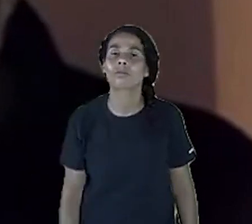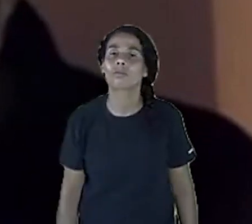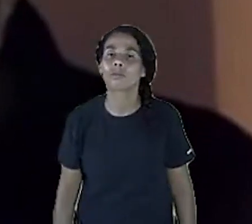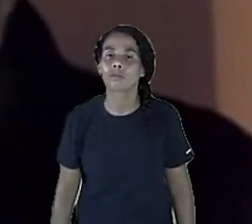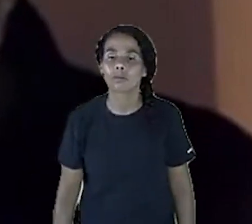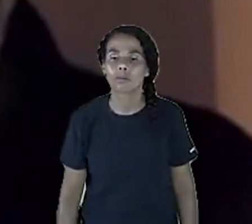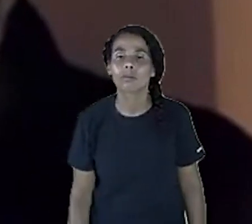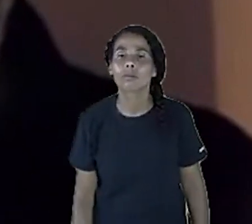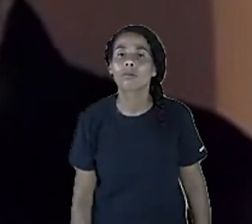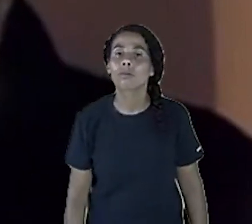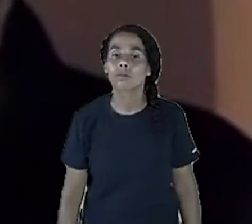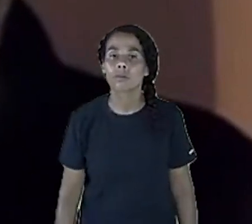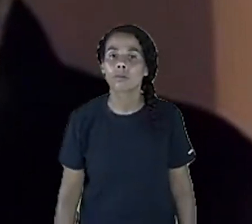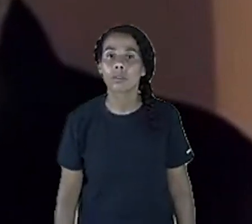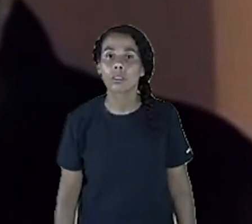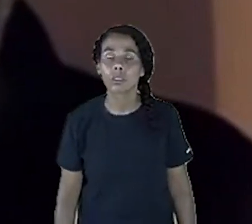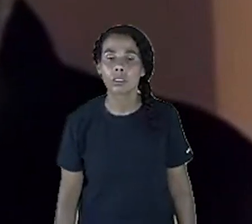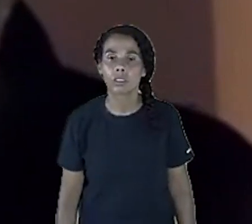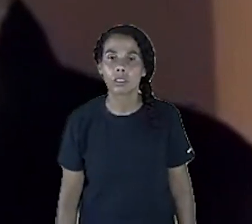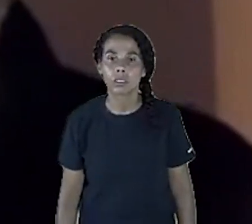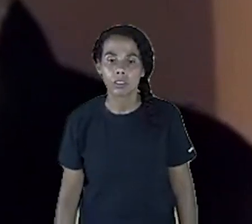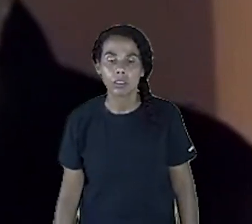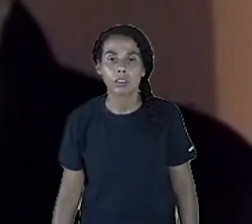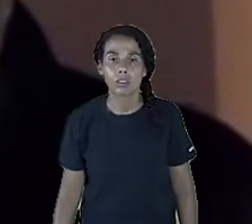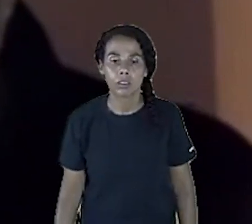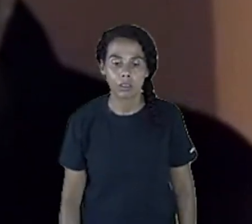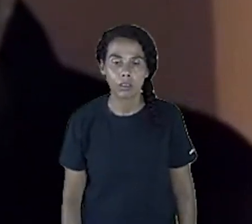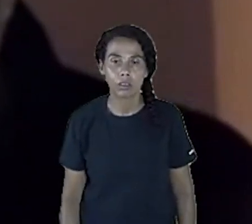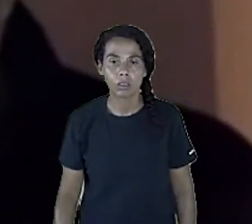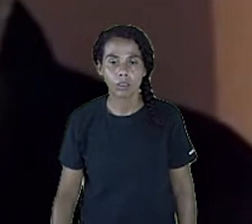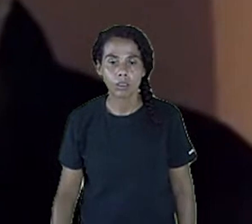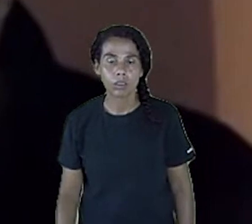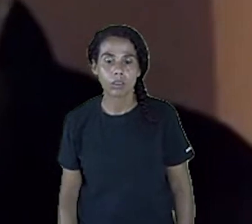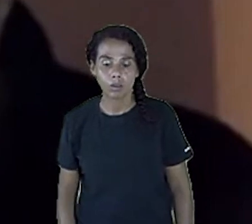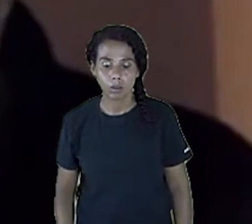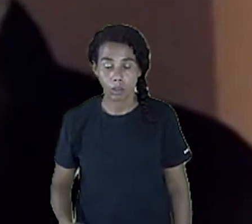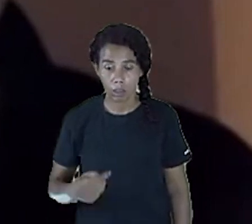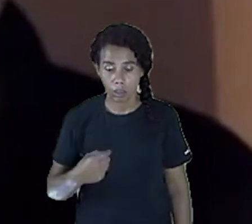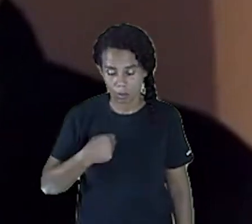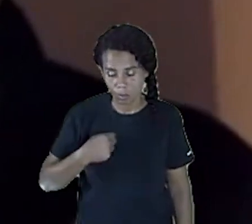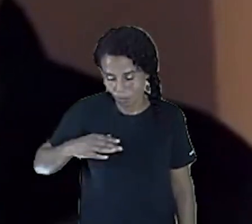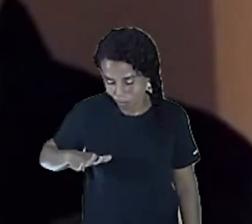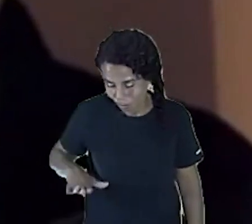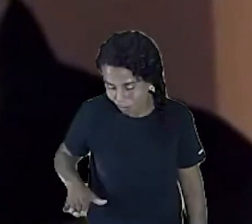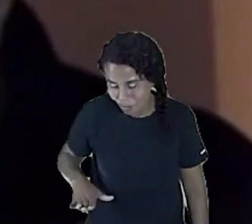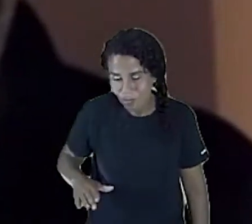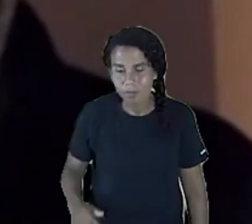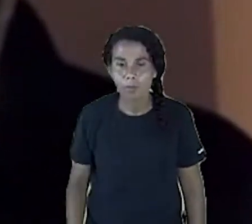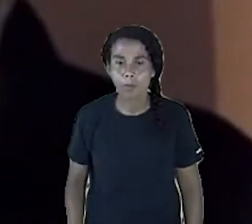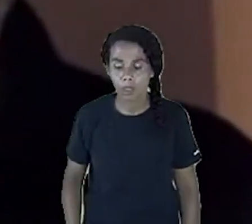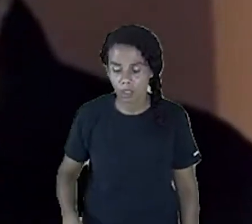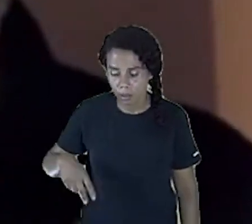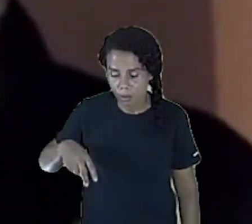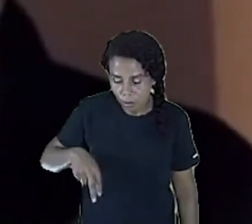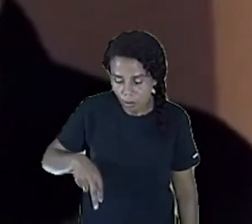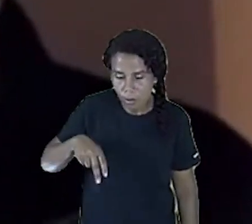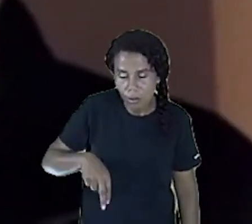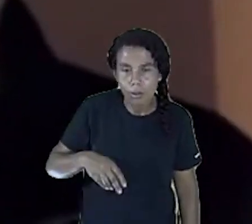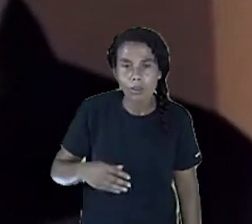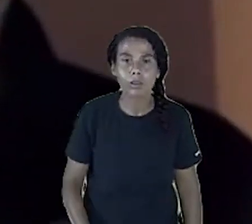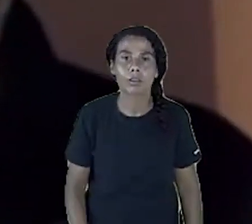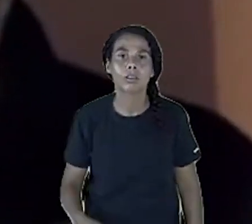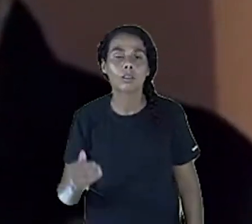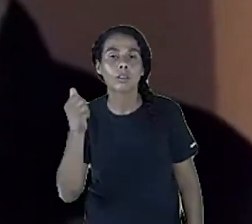instantes de poder movimentar meu corpo, de poder caminhar, de poder andar, de poder sair, começar a